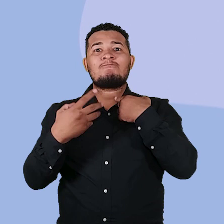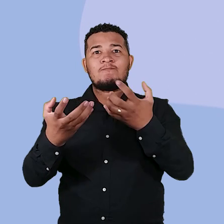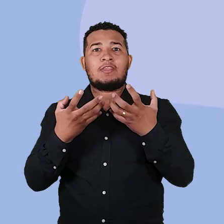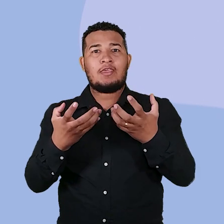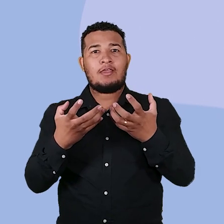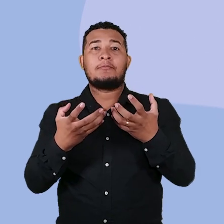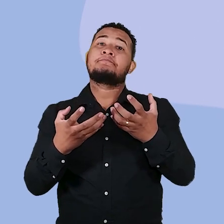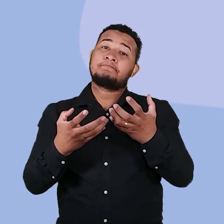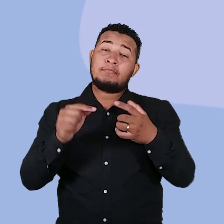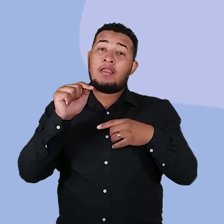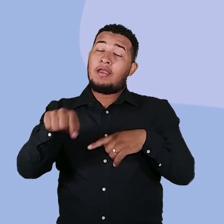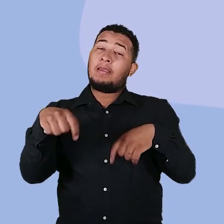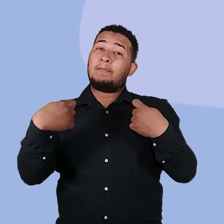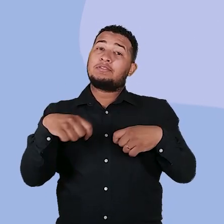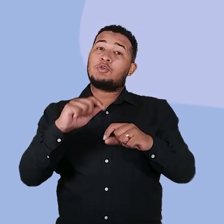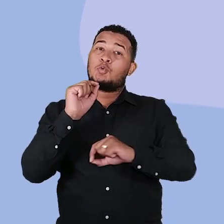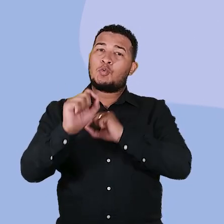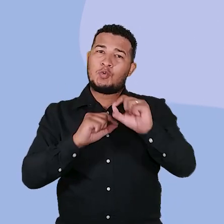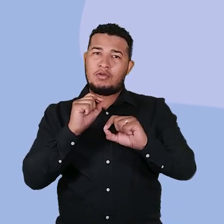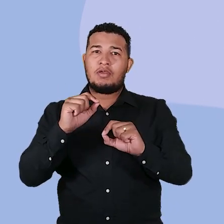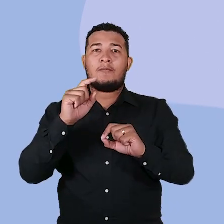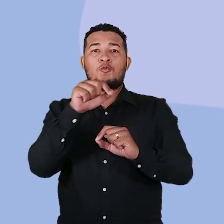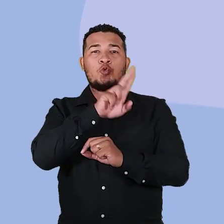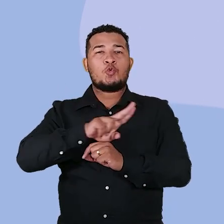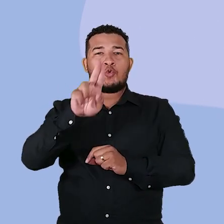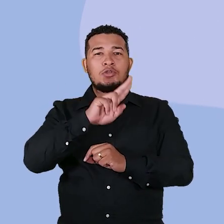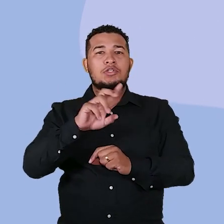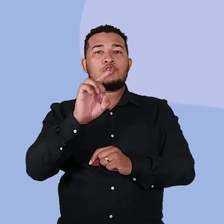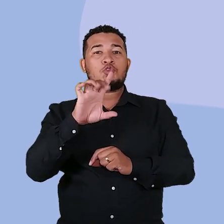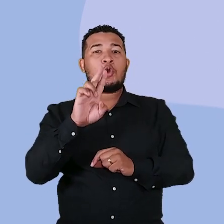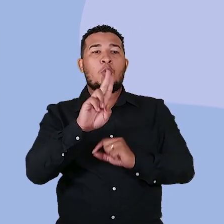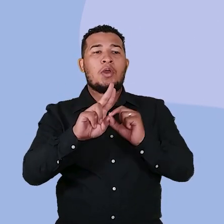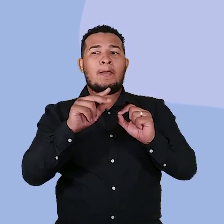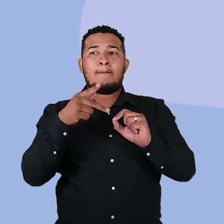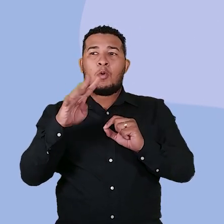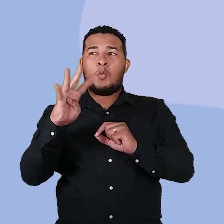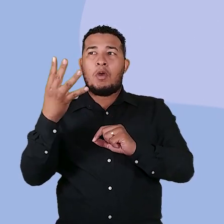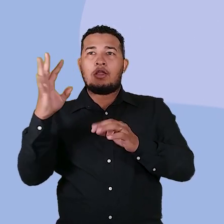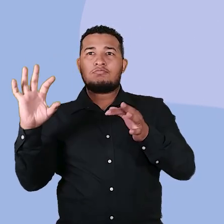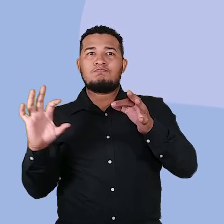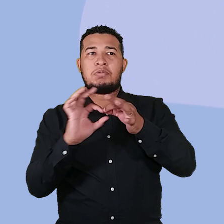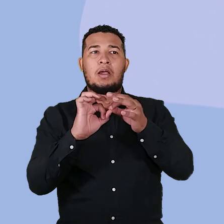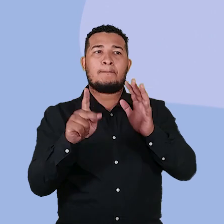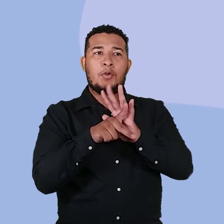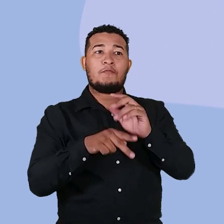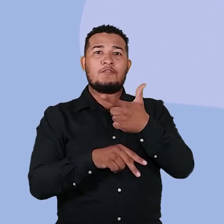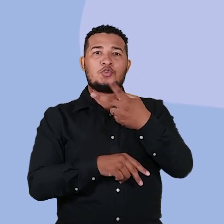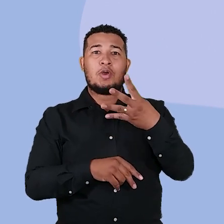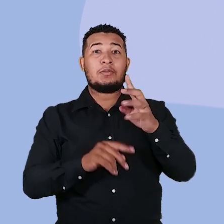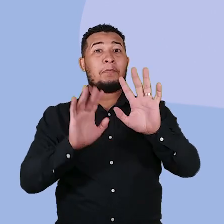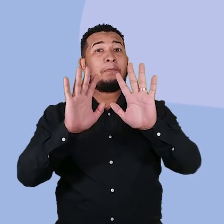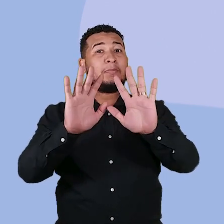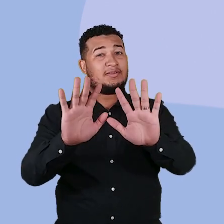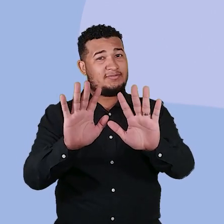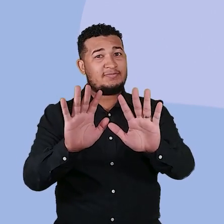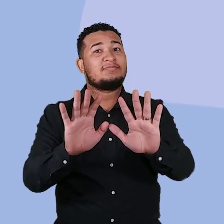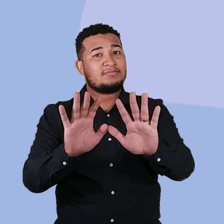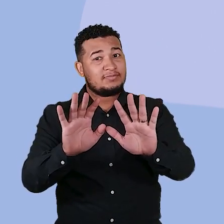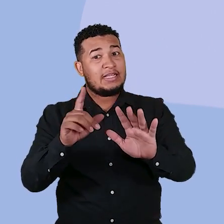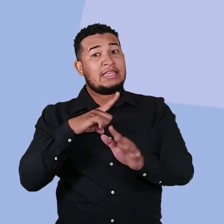opções se interessam aí nesse caso você viu aí que usaria a permutação de 4 para achar